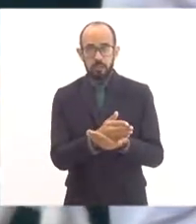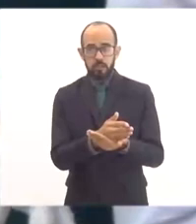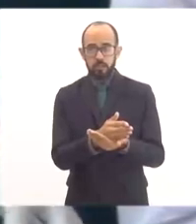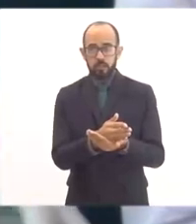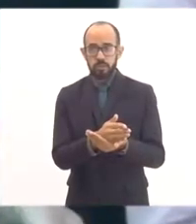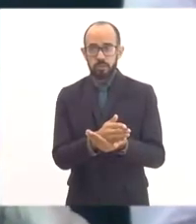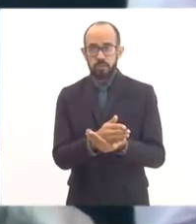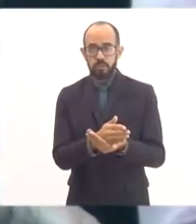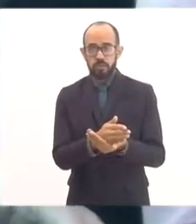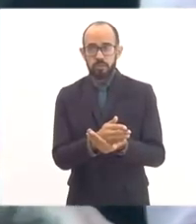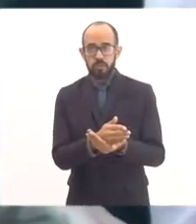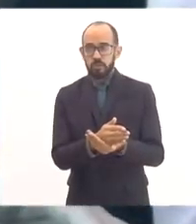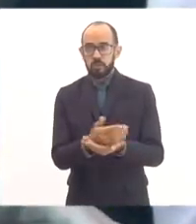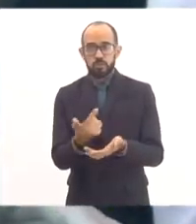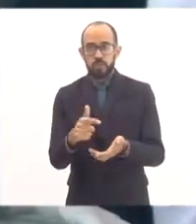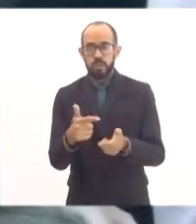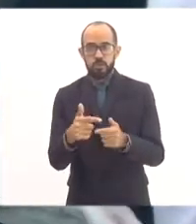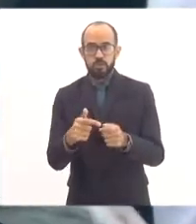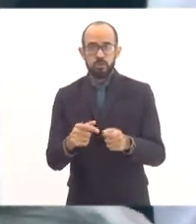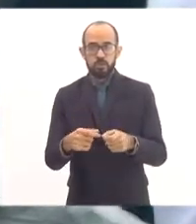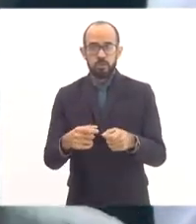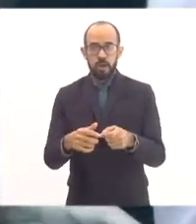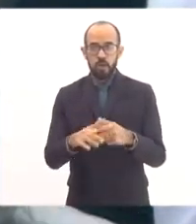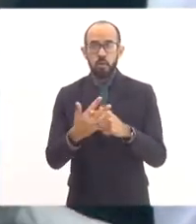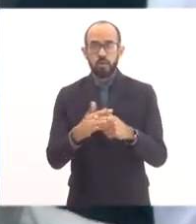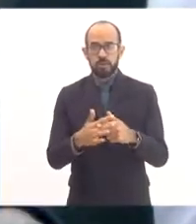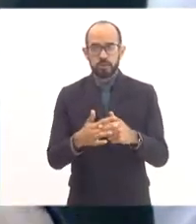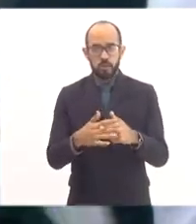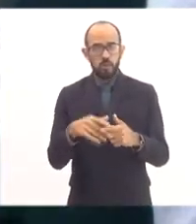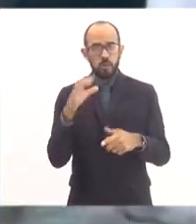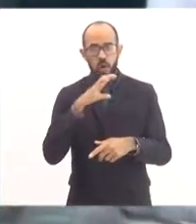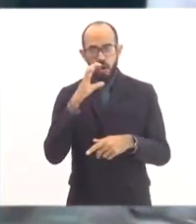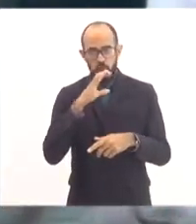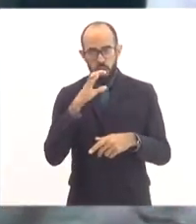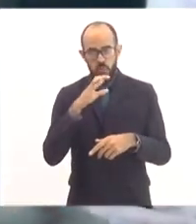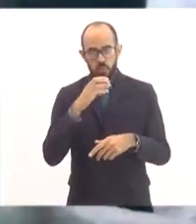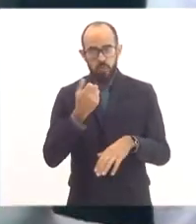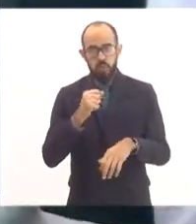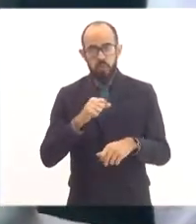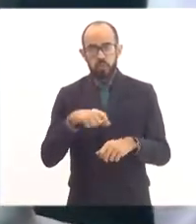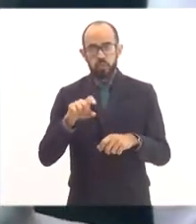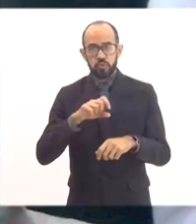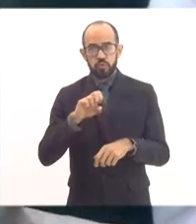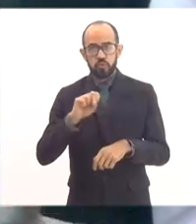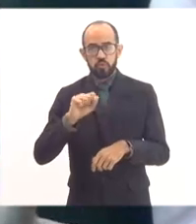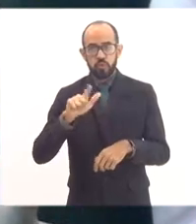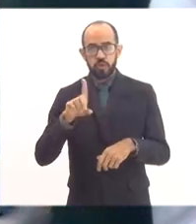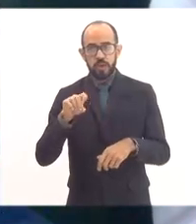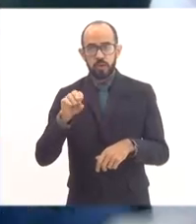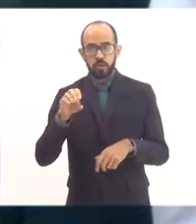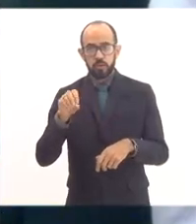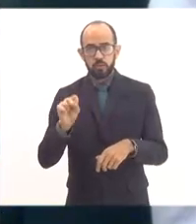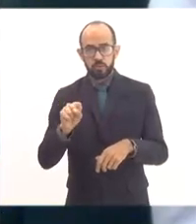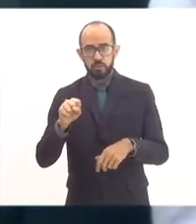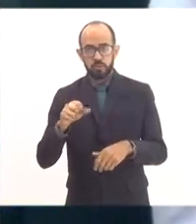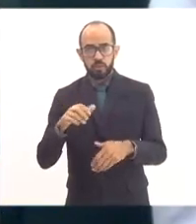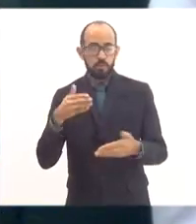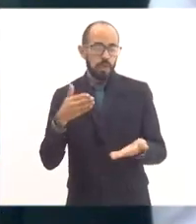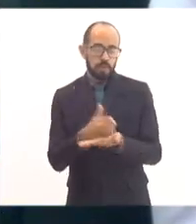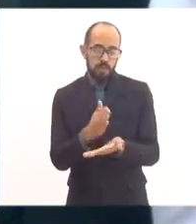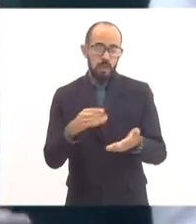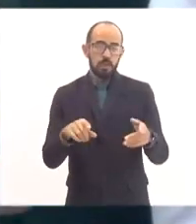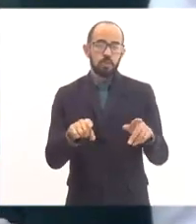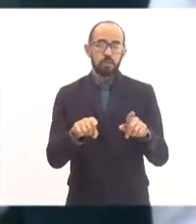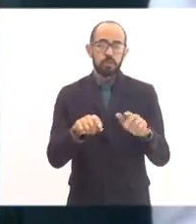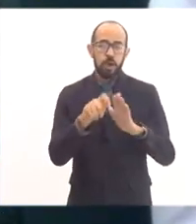correção imediata logo para chamarem outros praças. E os praças que passaram na prova escrita também foram